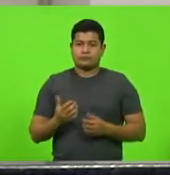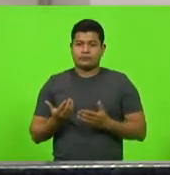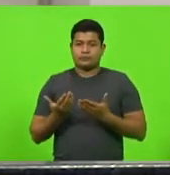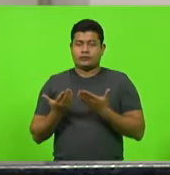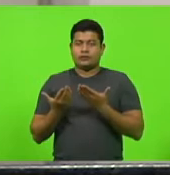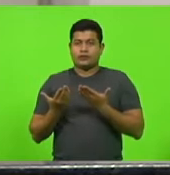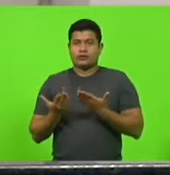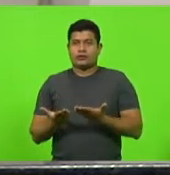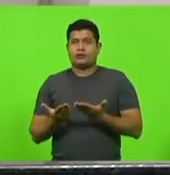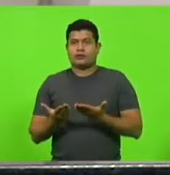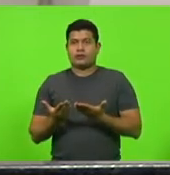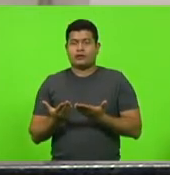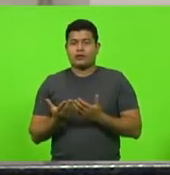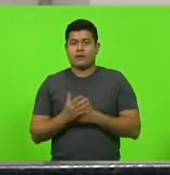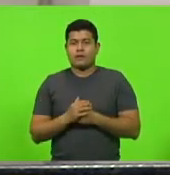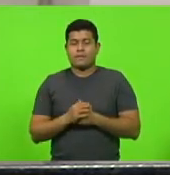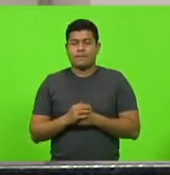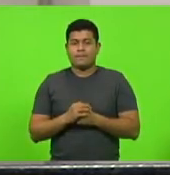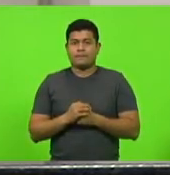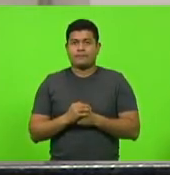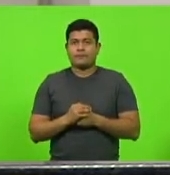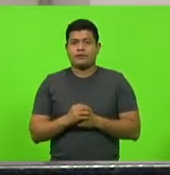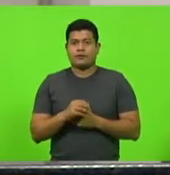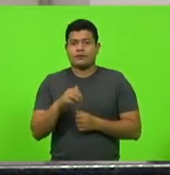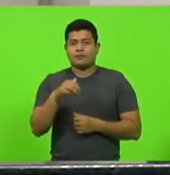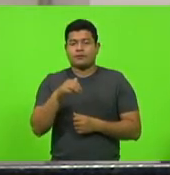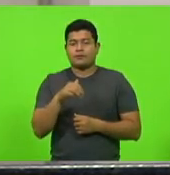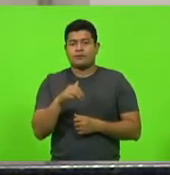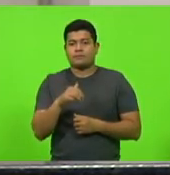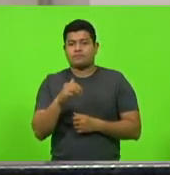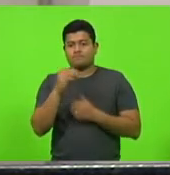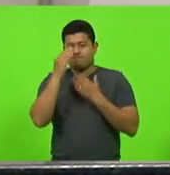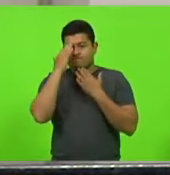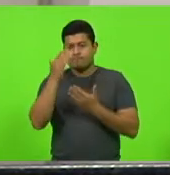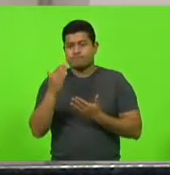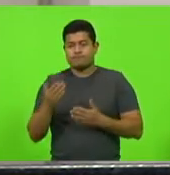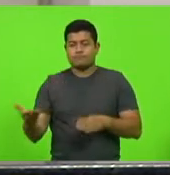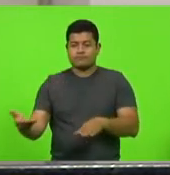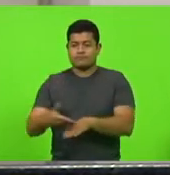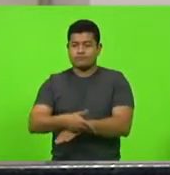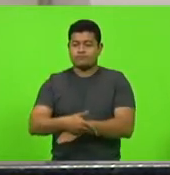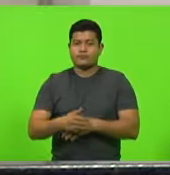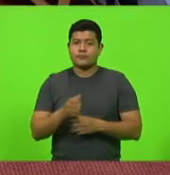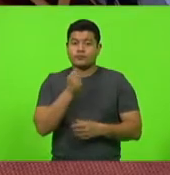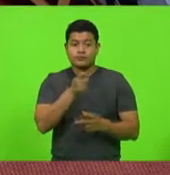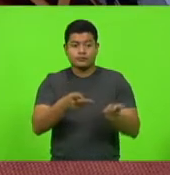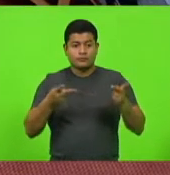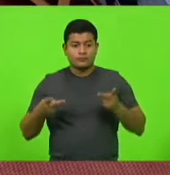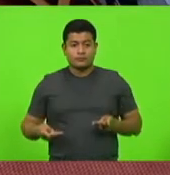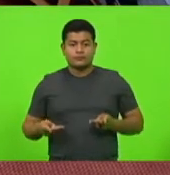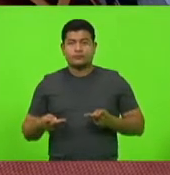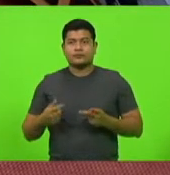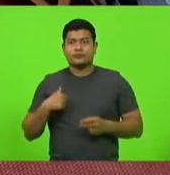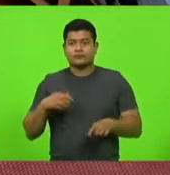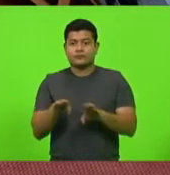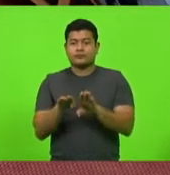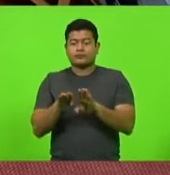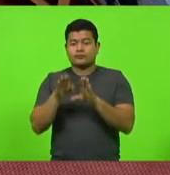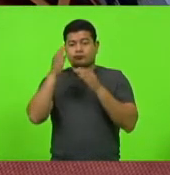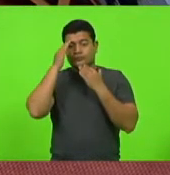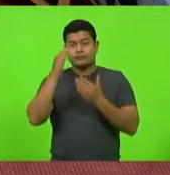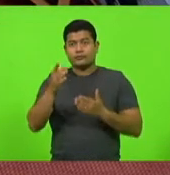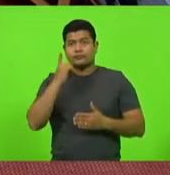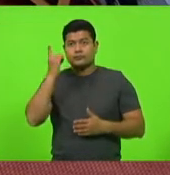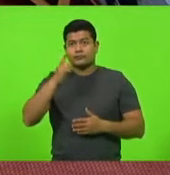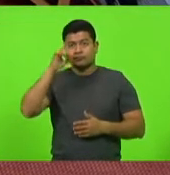Zílio, que nos honram aqui com sua presença. Obrigado. Presidente, sejam bem-vindos. E eu quero agradecer ao deputado Sargento